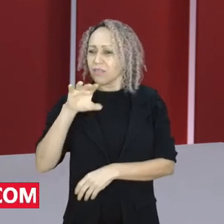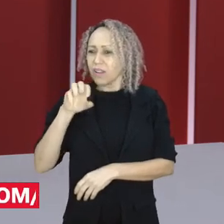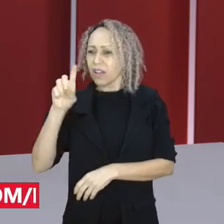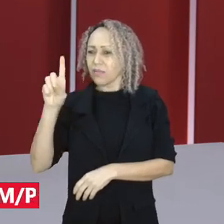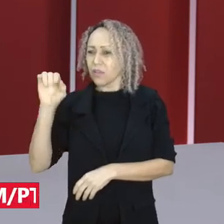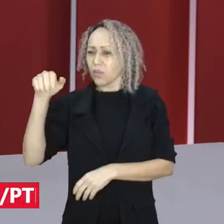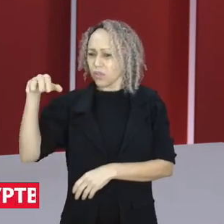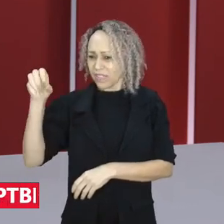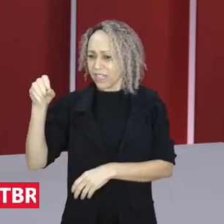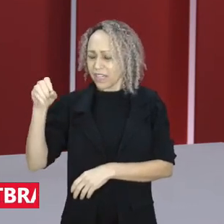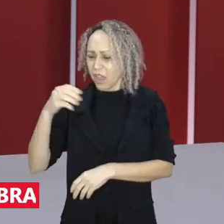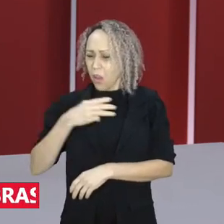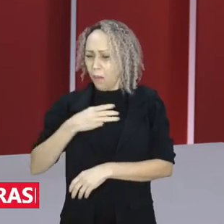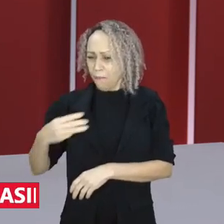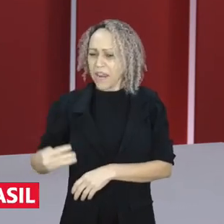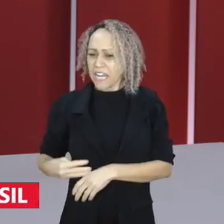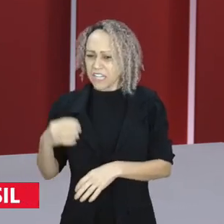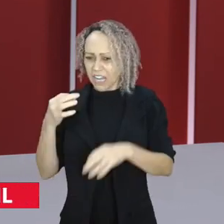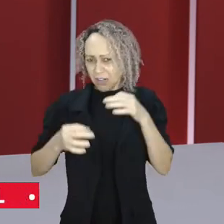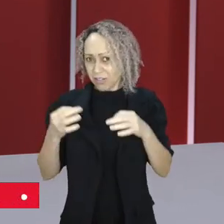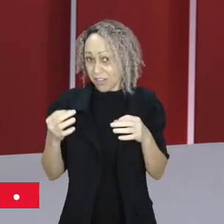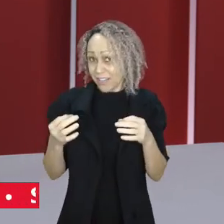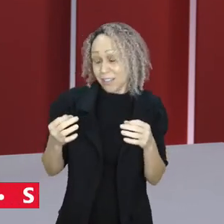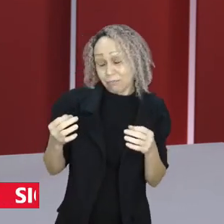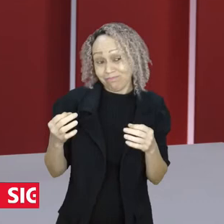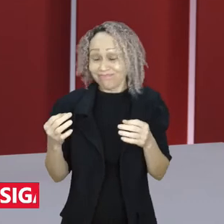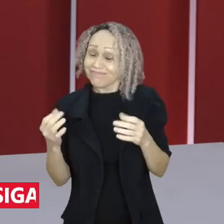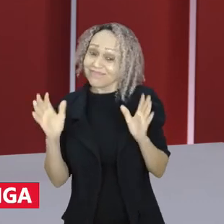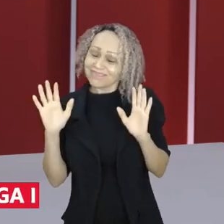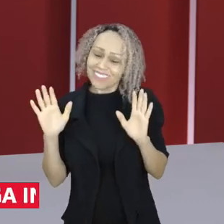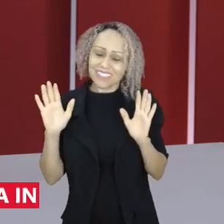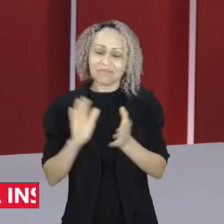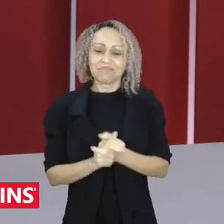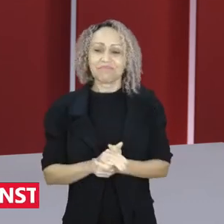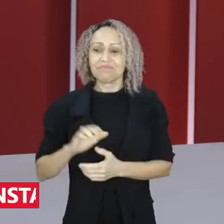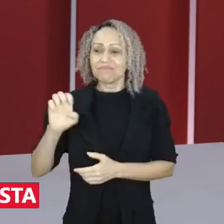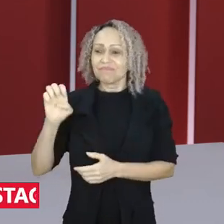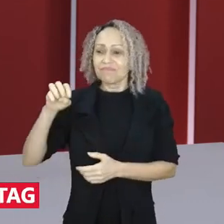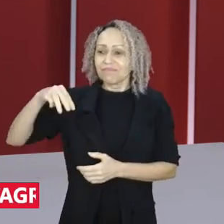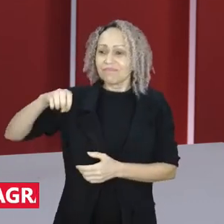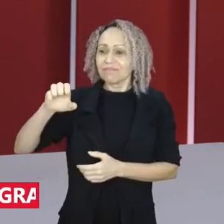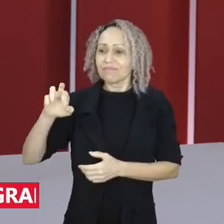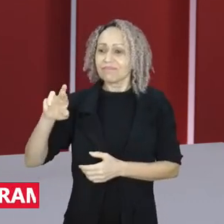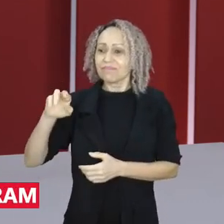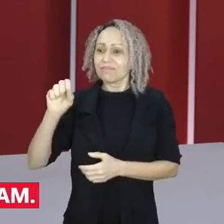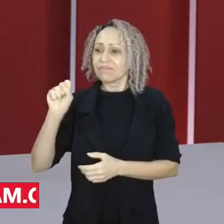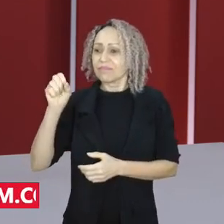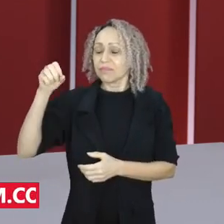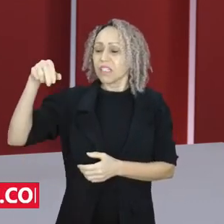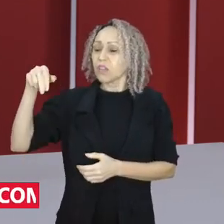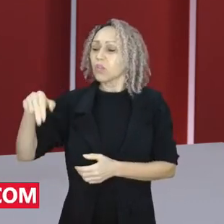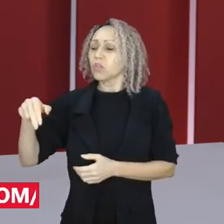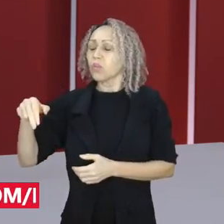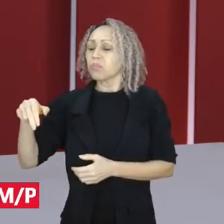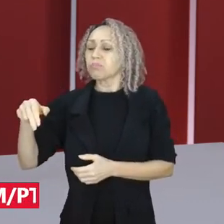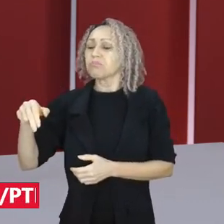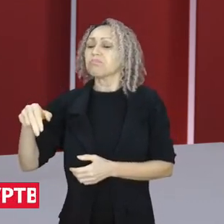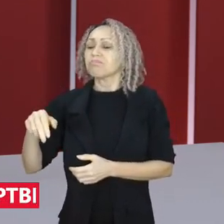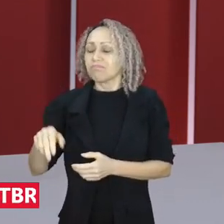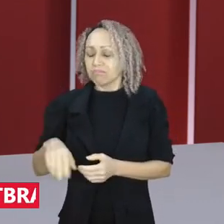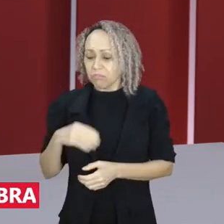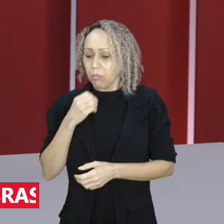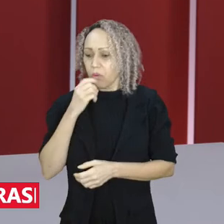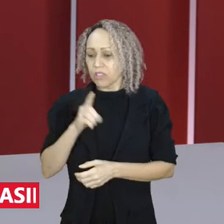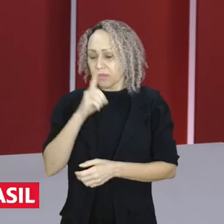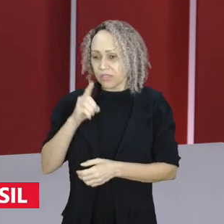aqui com a gente agm7 Emerson Botelho bom dia para você Paloma Paulo Manoel de Lima um ótimo dia para